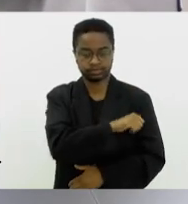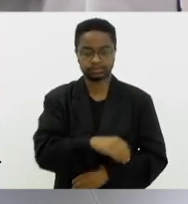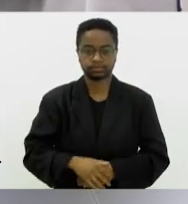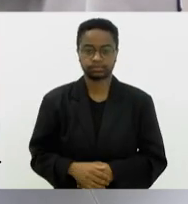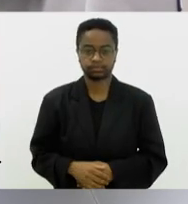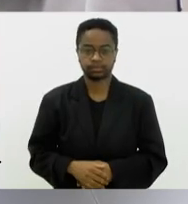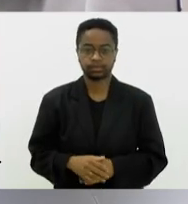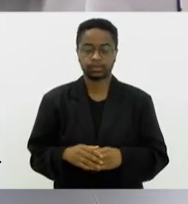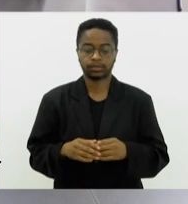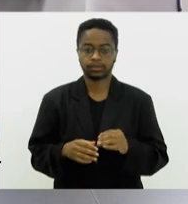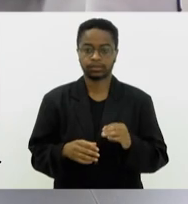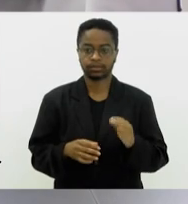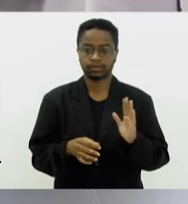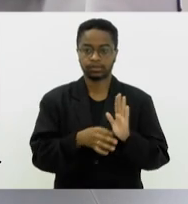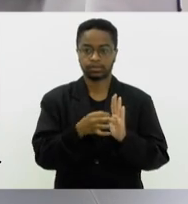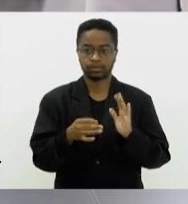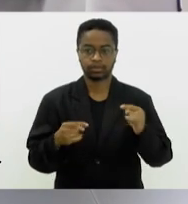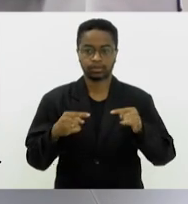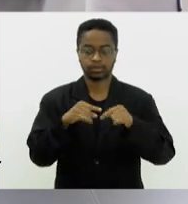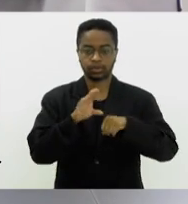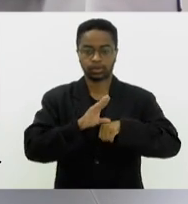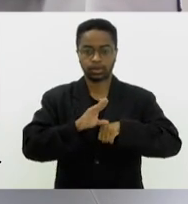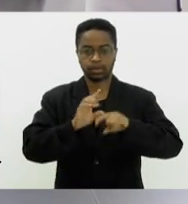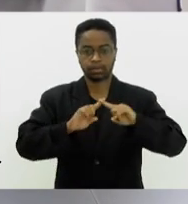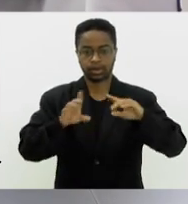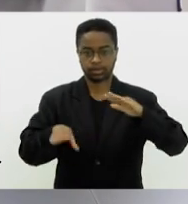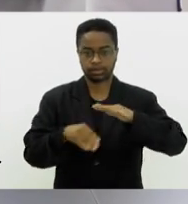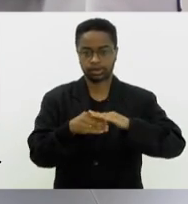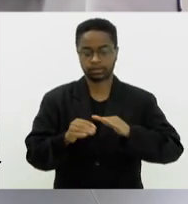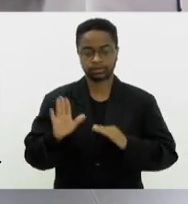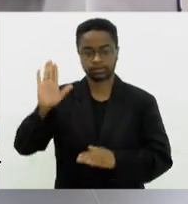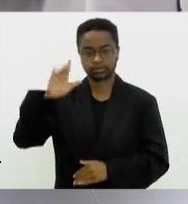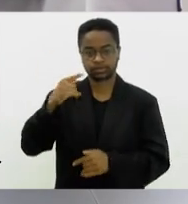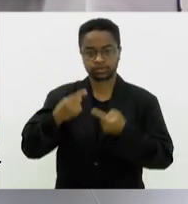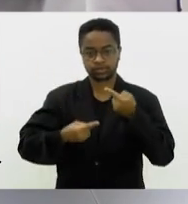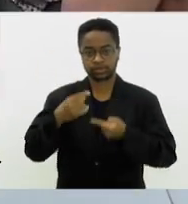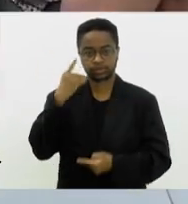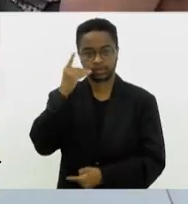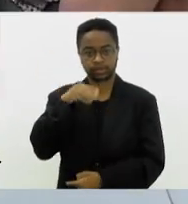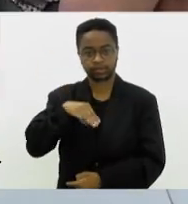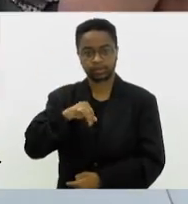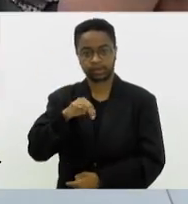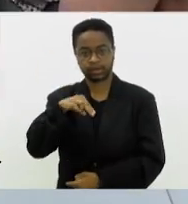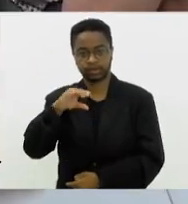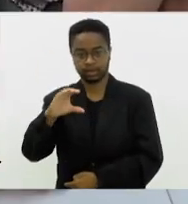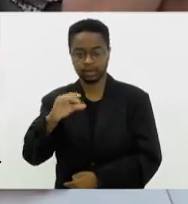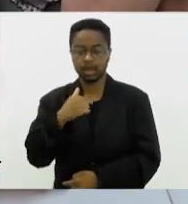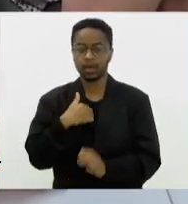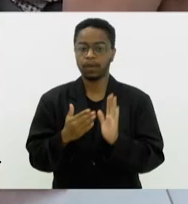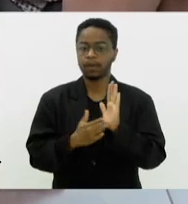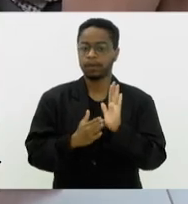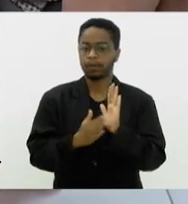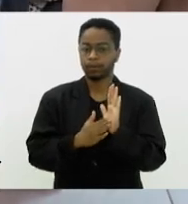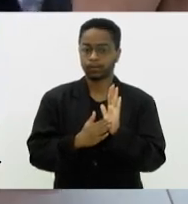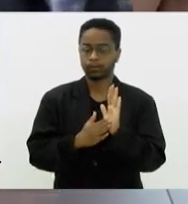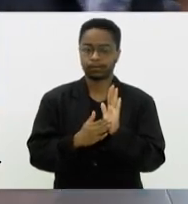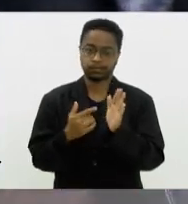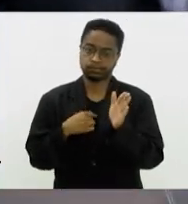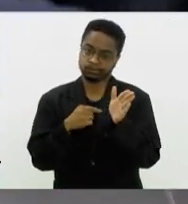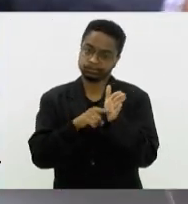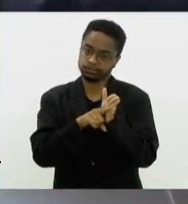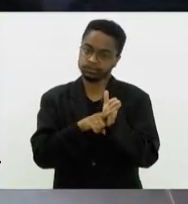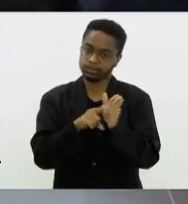pela constitucionalidade com emenda. Para discutir, deputado Carlos Minha. Presidente, eu ia propor e consultar a Vossa